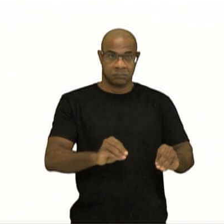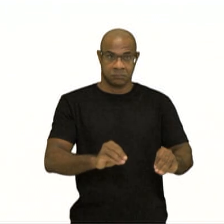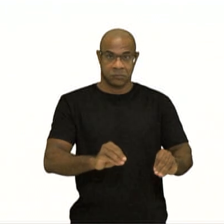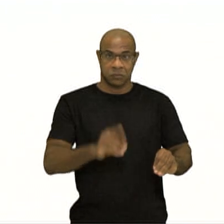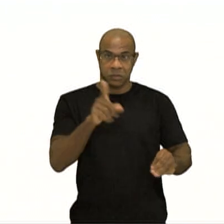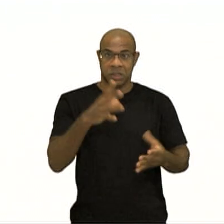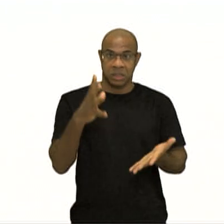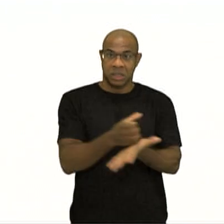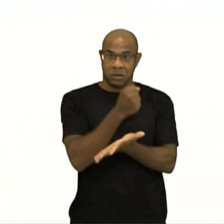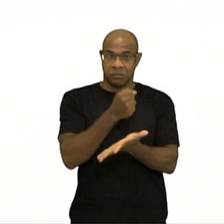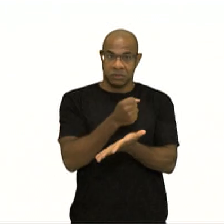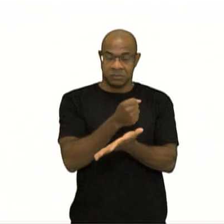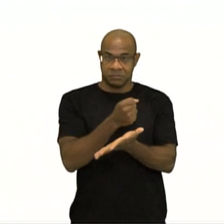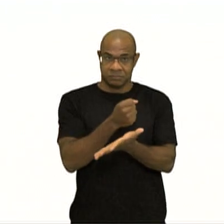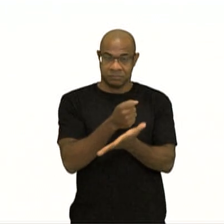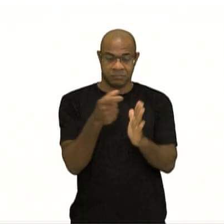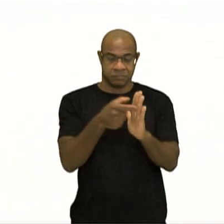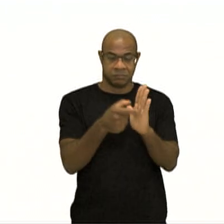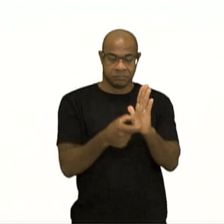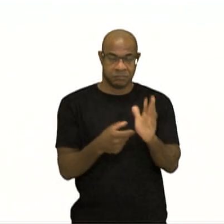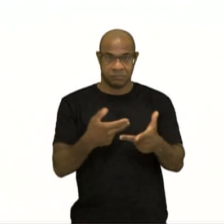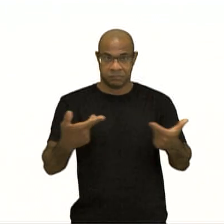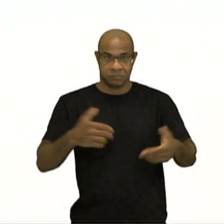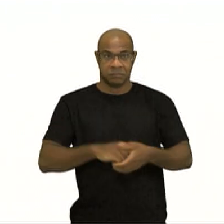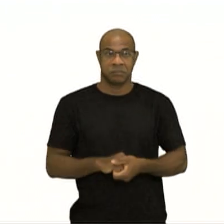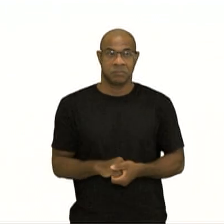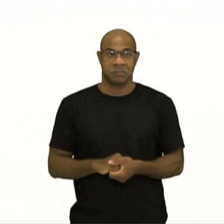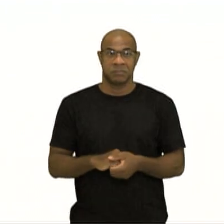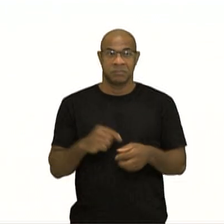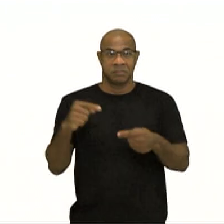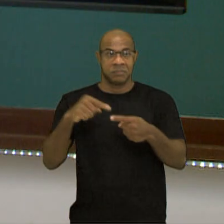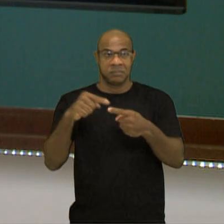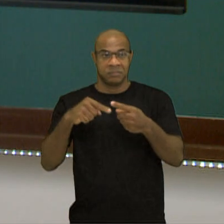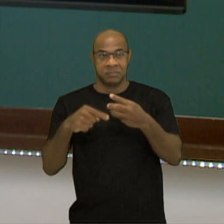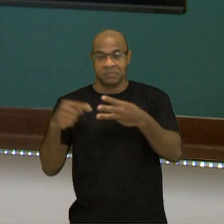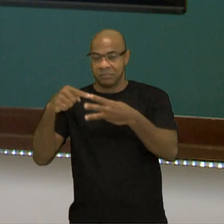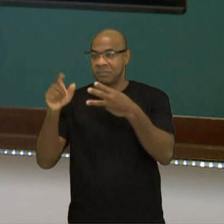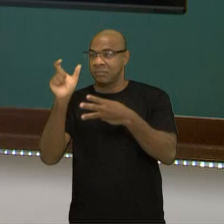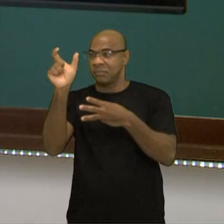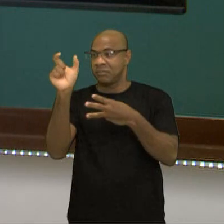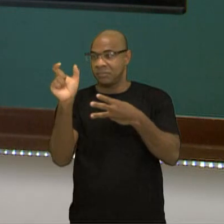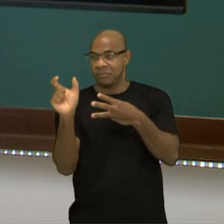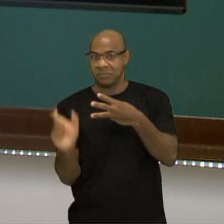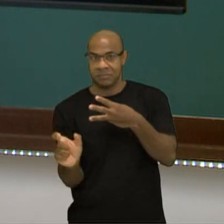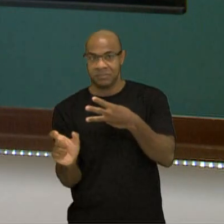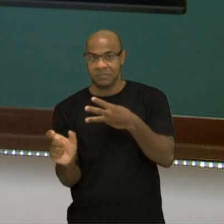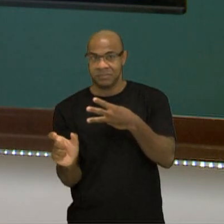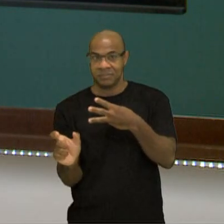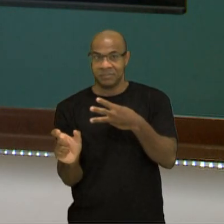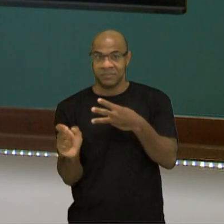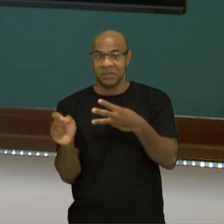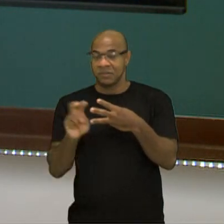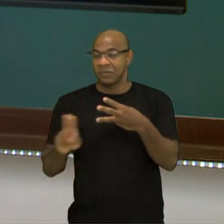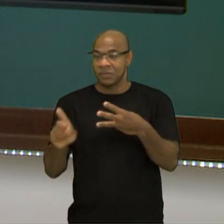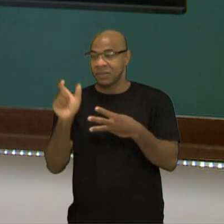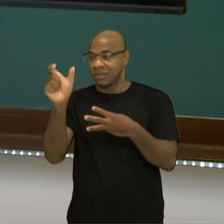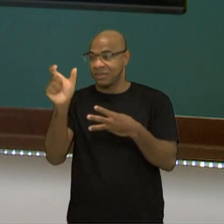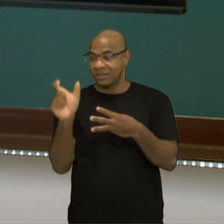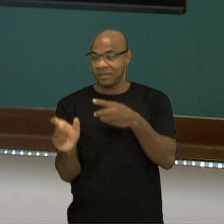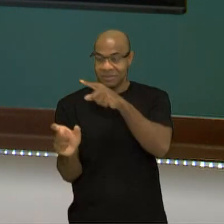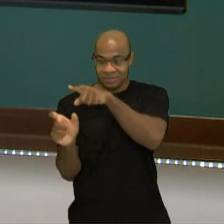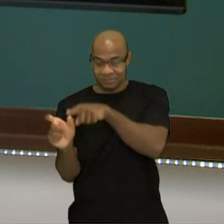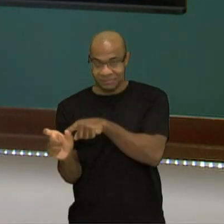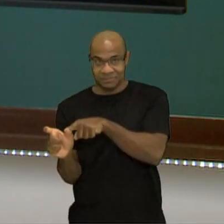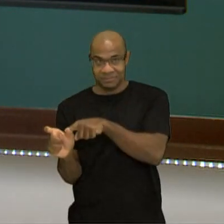3 phrasal verbs. Run out of, ficar sem. Start up, iniciar. Shut